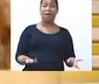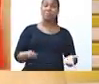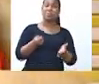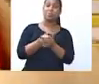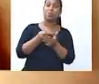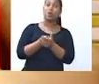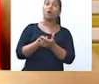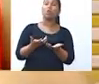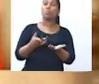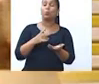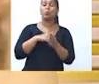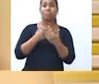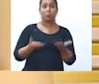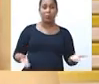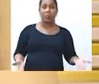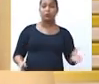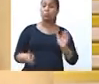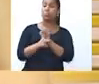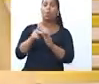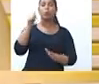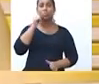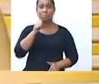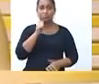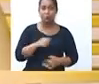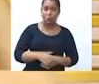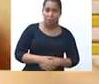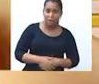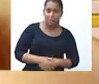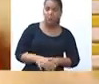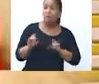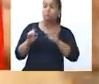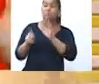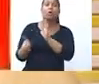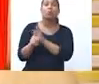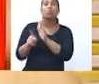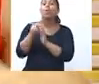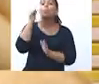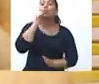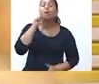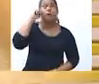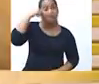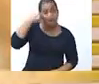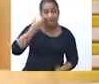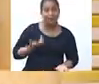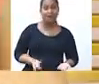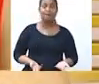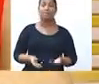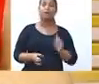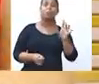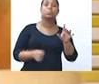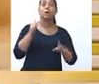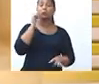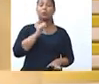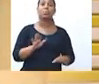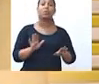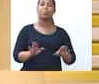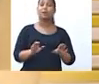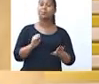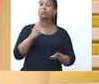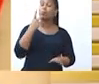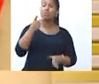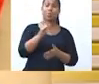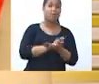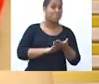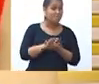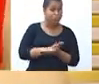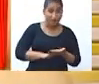né? Eu tenho coisas que são das mulheres, aí eu vou falar uma coisa que é especial da mulher negra, eu vou falar uma coisa que é especial da mulher... Tá. Mas se eu não